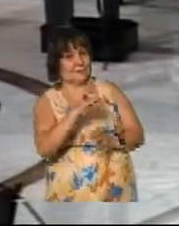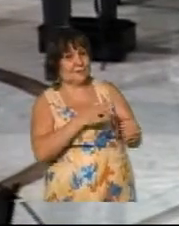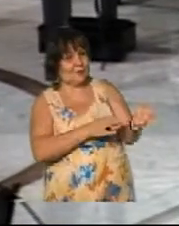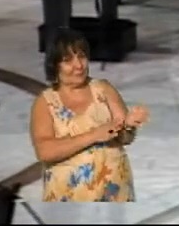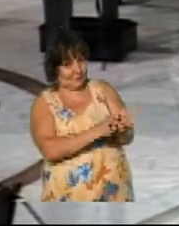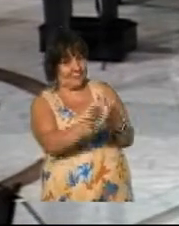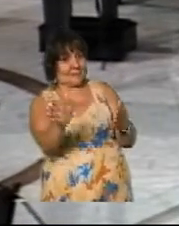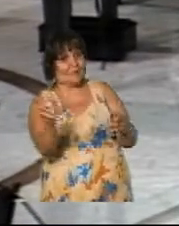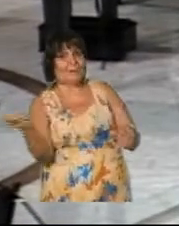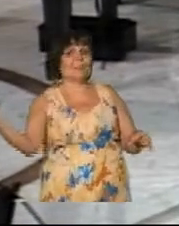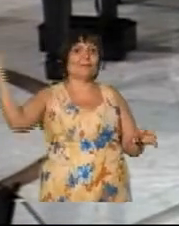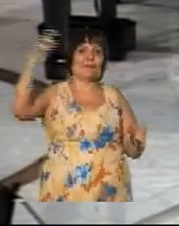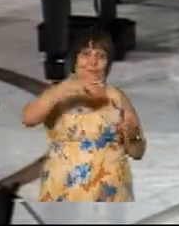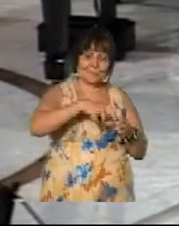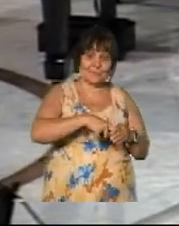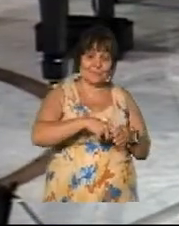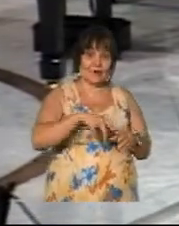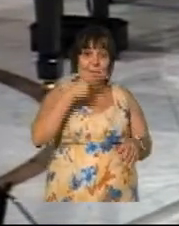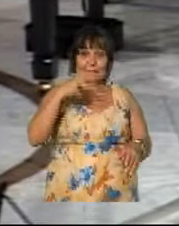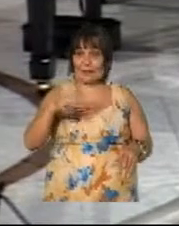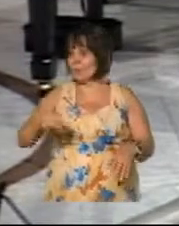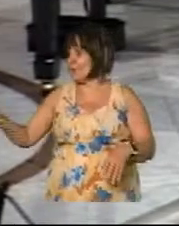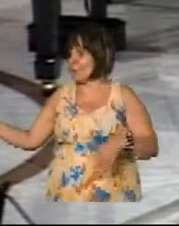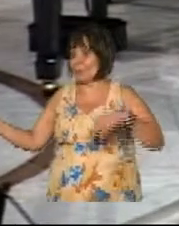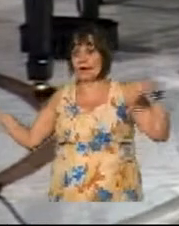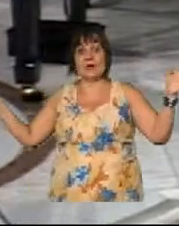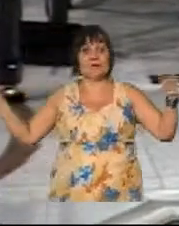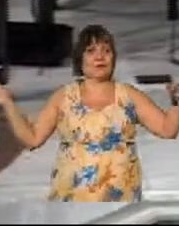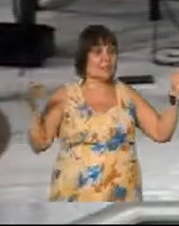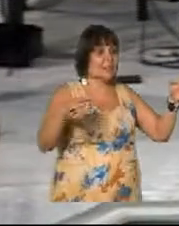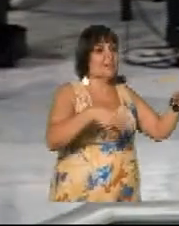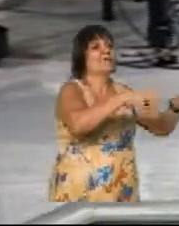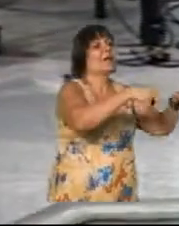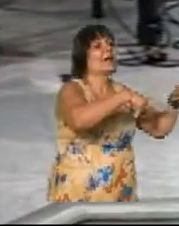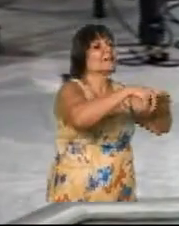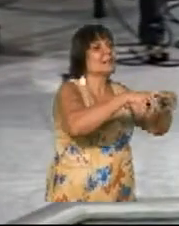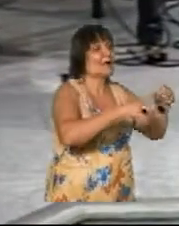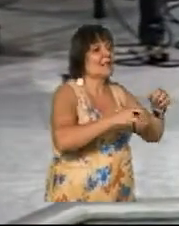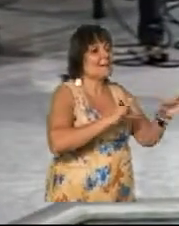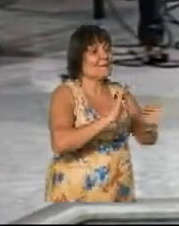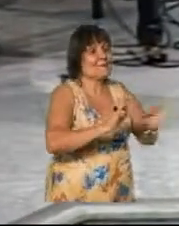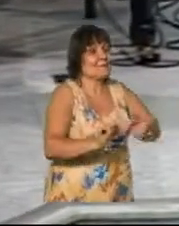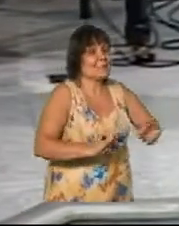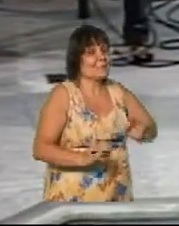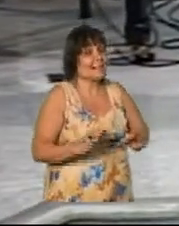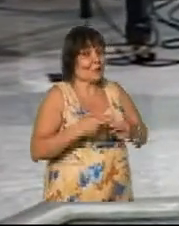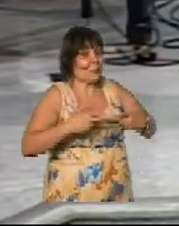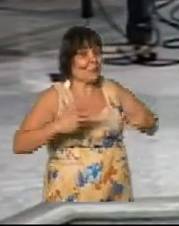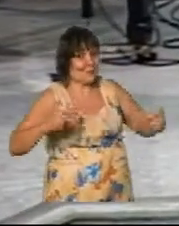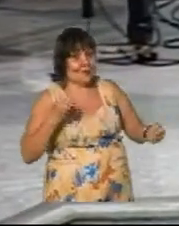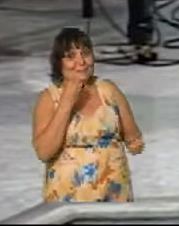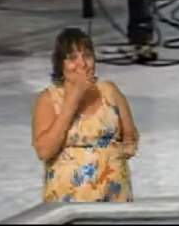filho, falou para os empregados e para os anjos, anjo, vem aqui, o Gabriel, cabeça dura